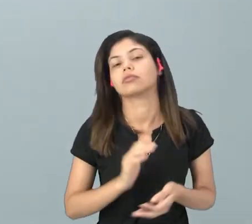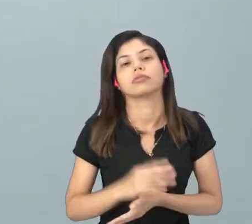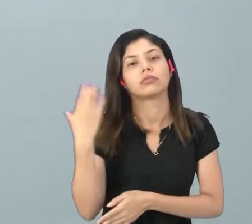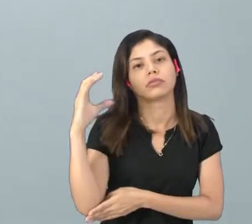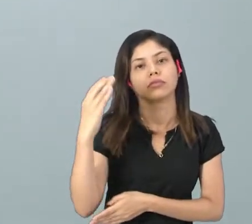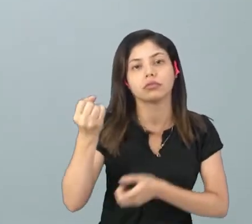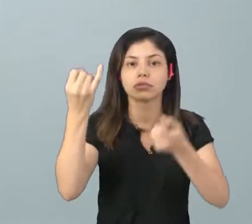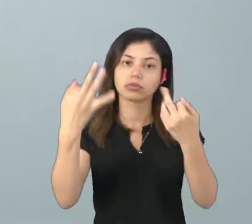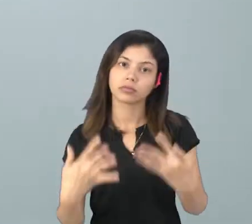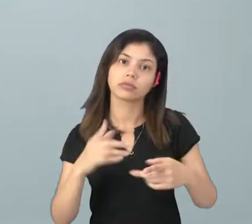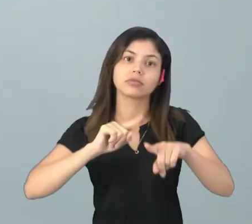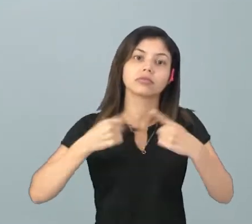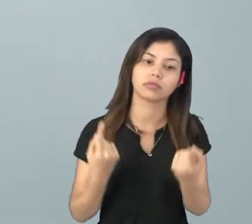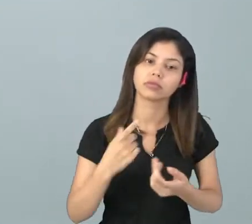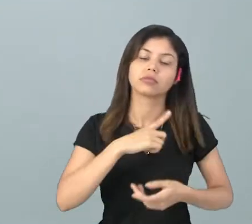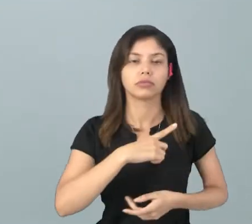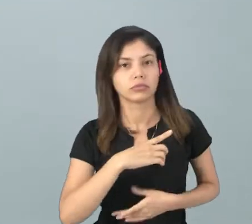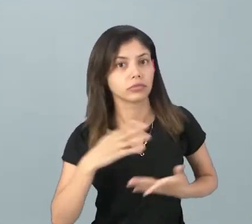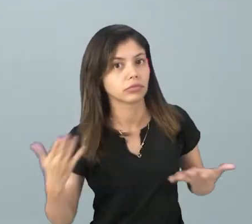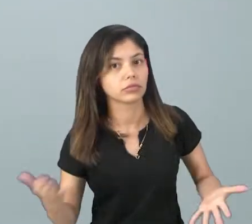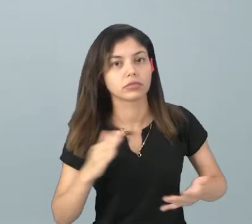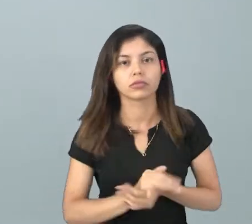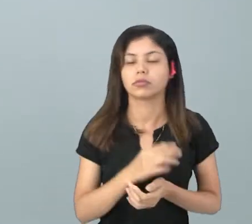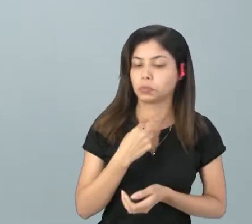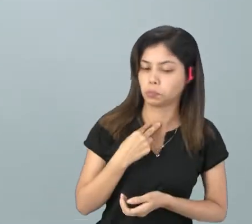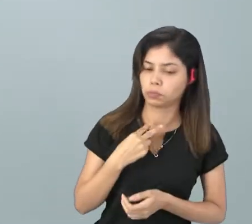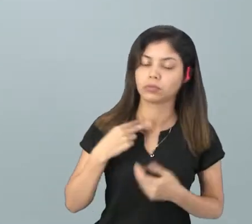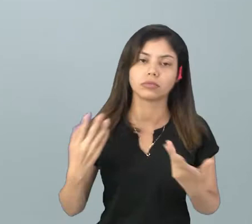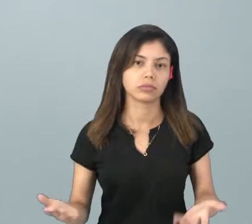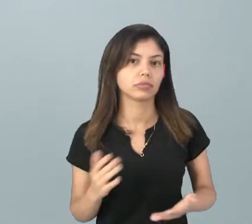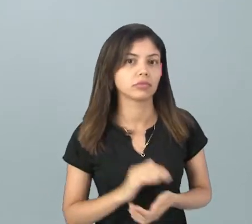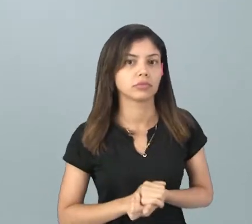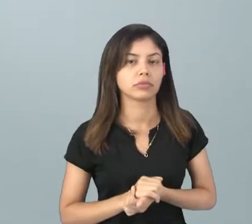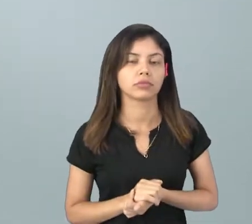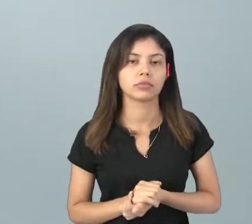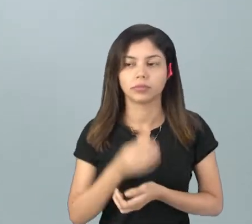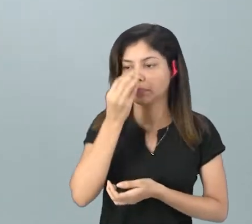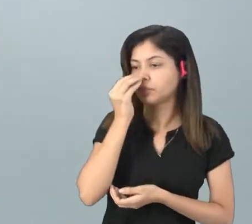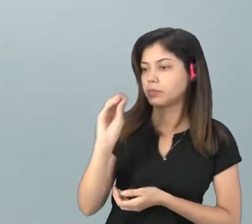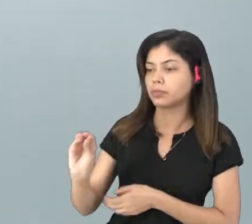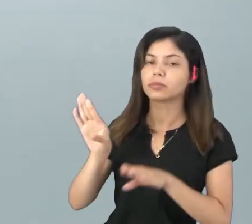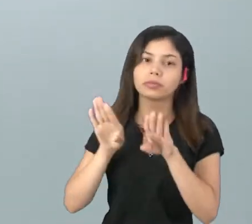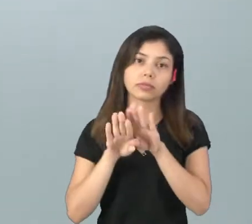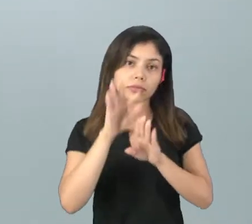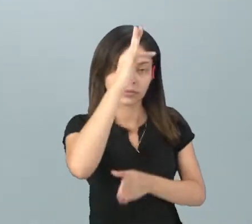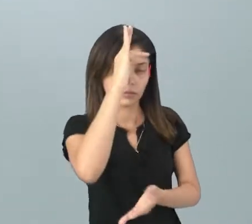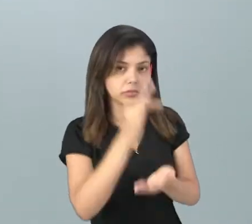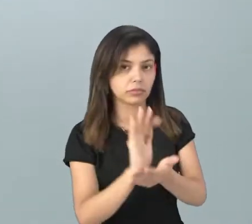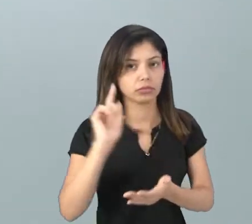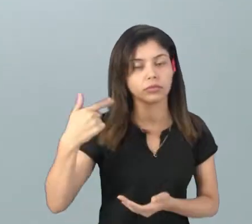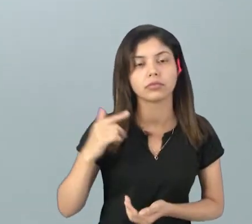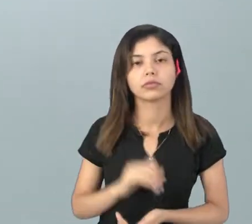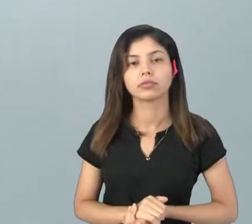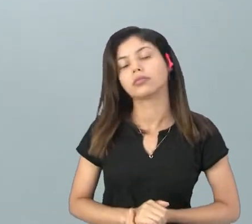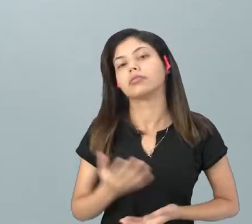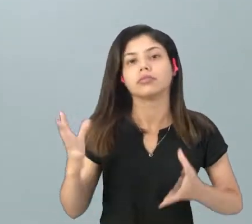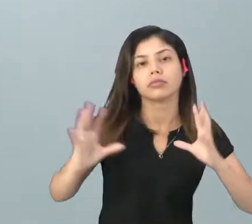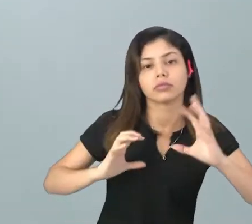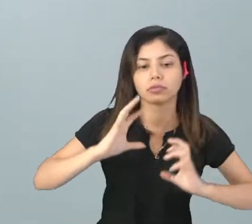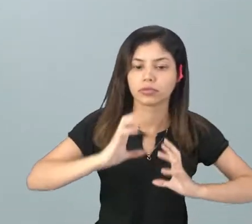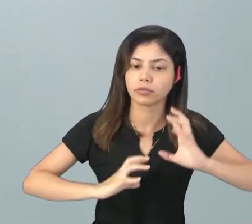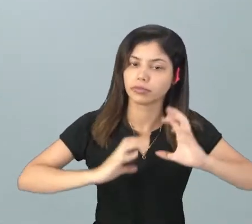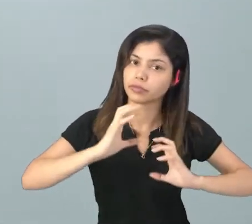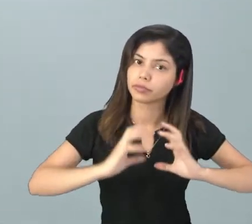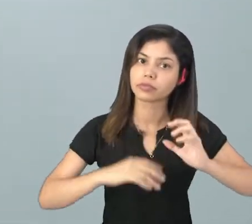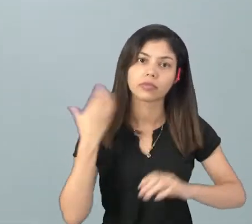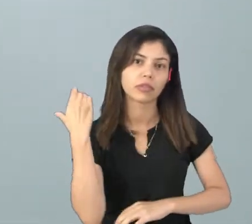não pode explicar, mas existe, né? Se ela não pode, né, ela não pode discriminar a fé dos outros. Então existe esse conflito